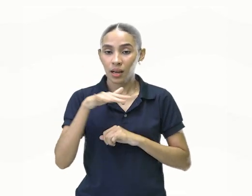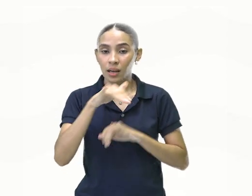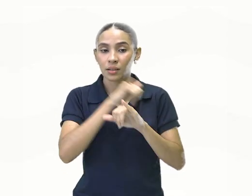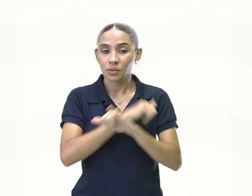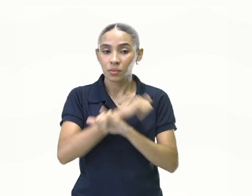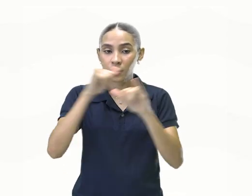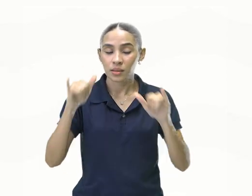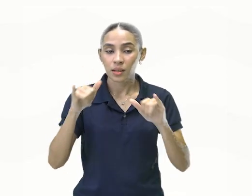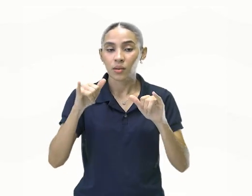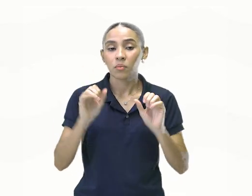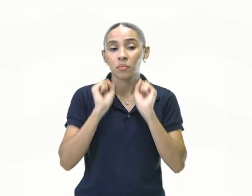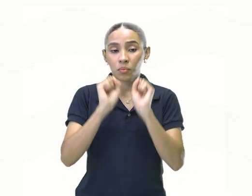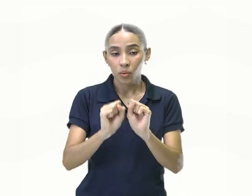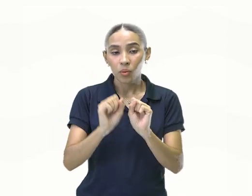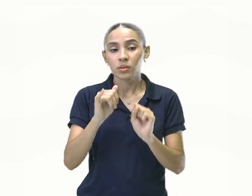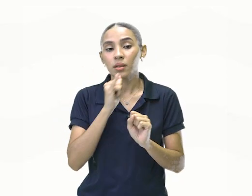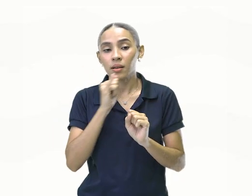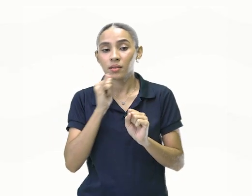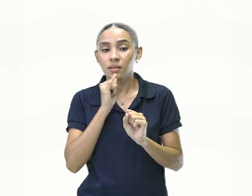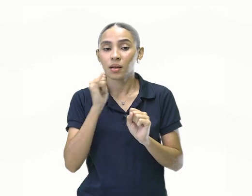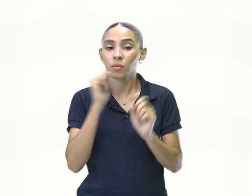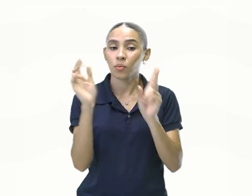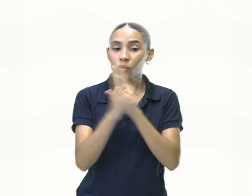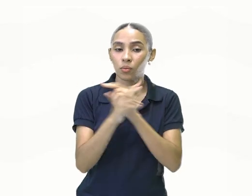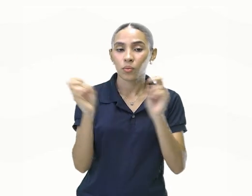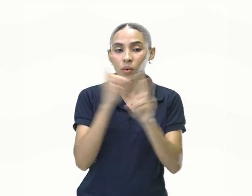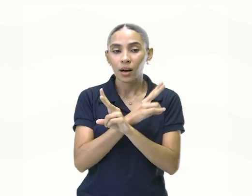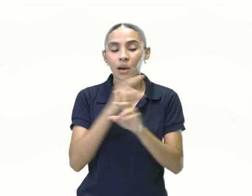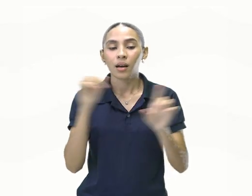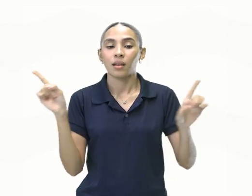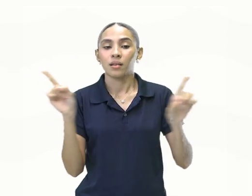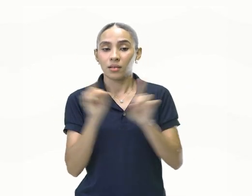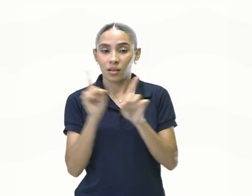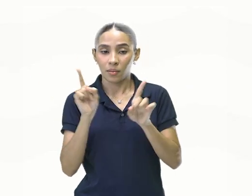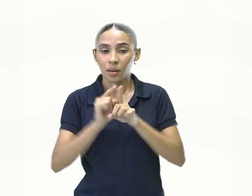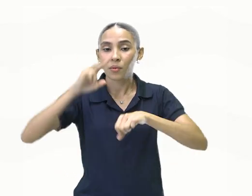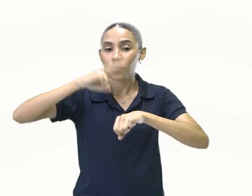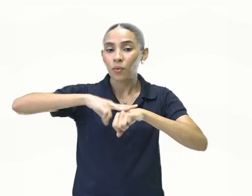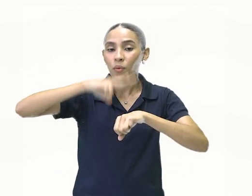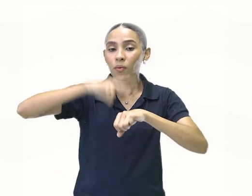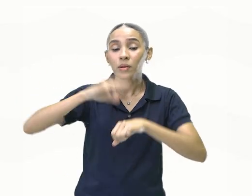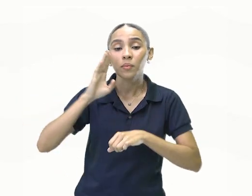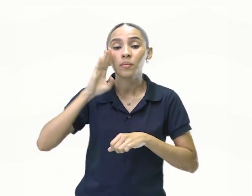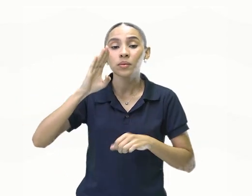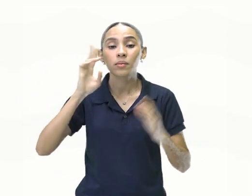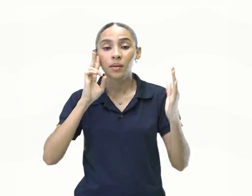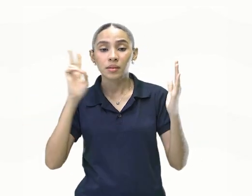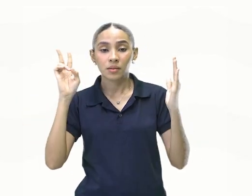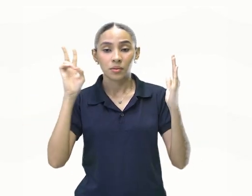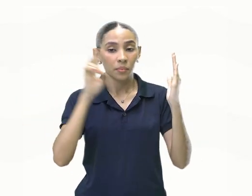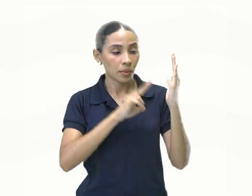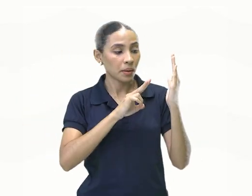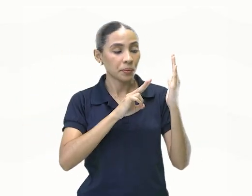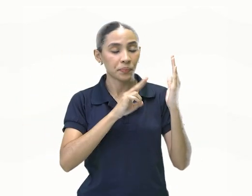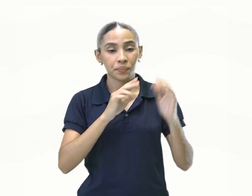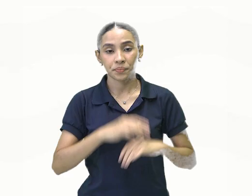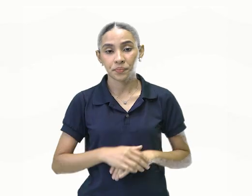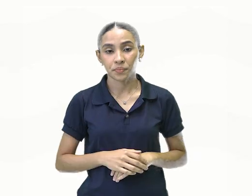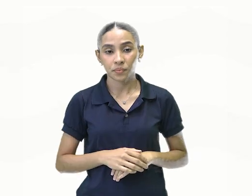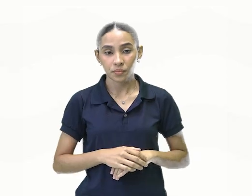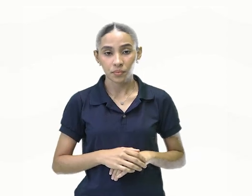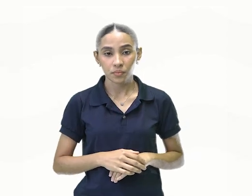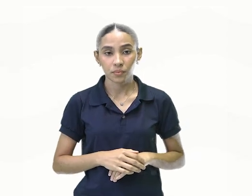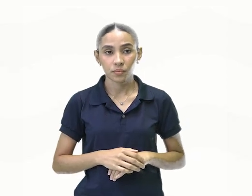de meio de propagação que, por exemplo, o ar e o vidro, principalmente no caso